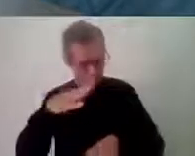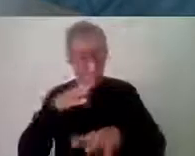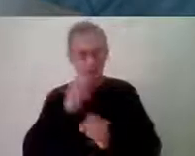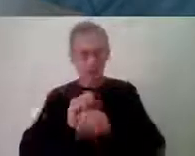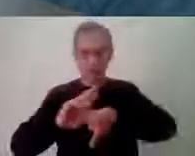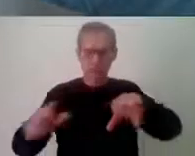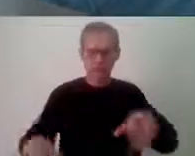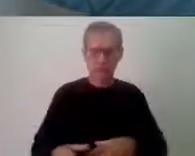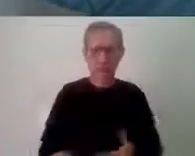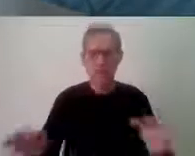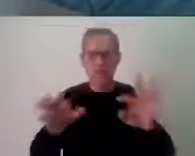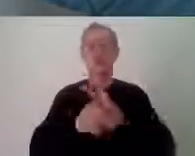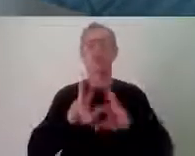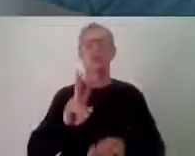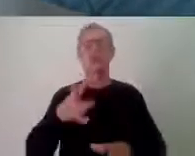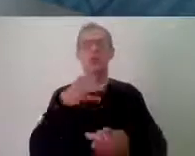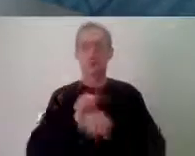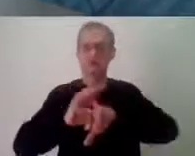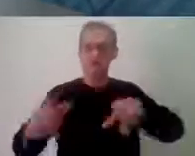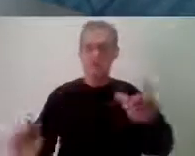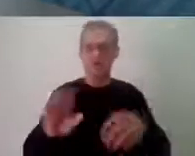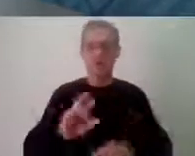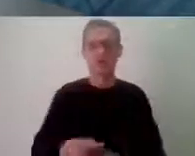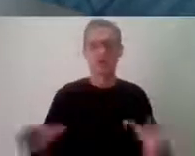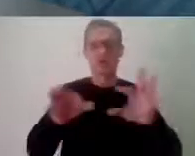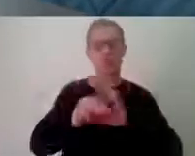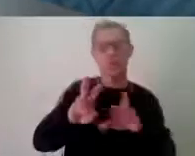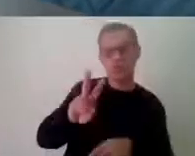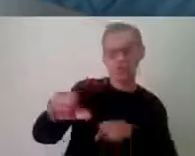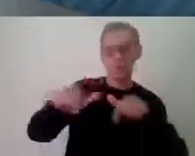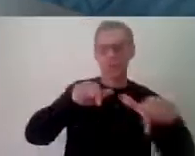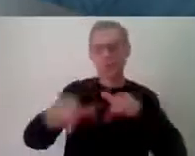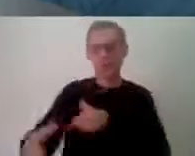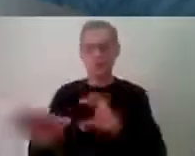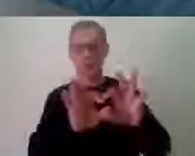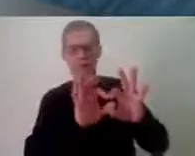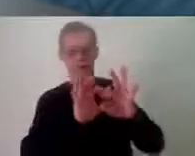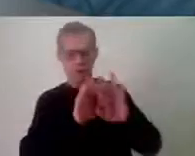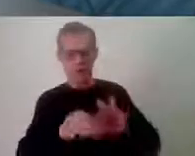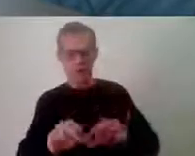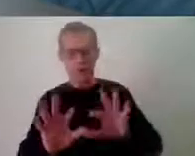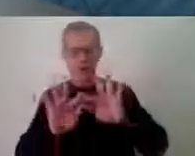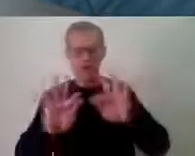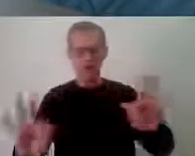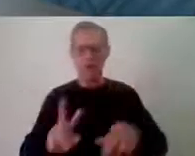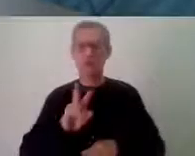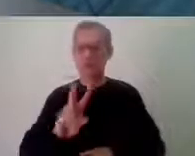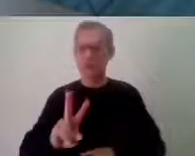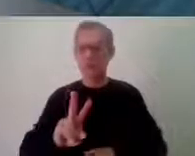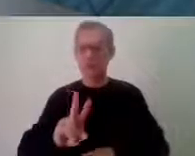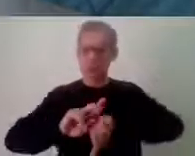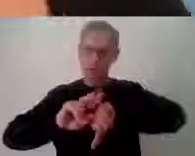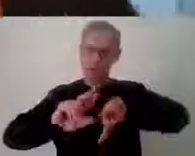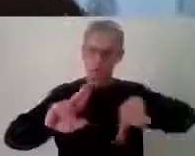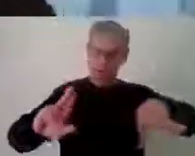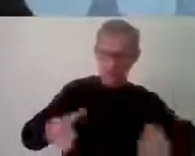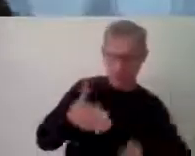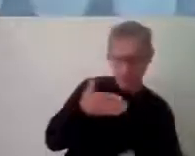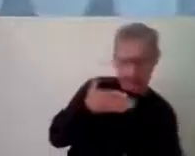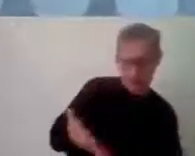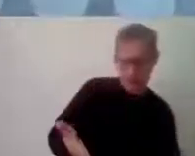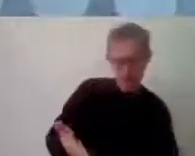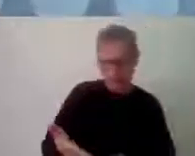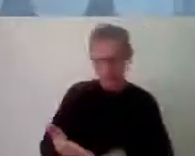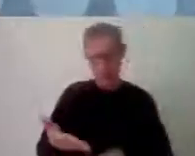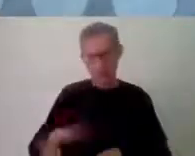diferencial integral 2. No cálculo diferencial integral 2, nós vamos trabalhar com integrais e funções de duas variáveis. Então,